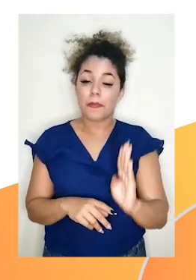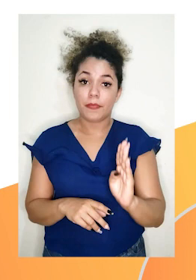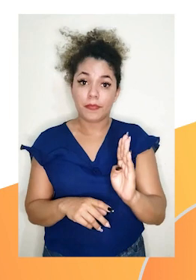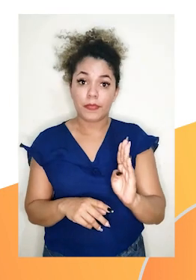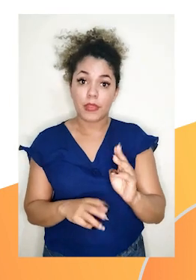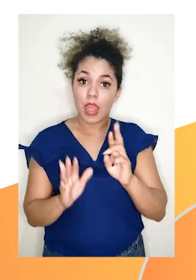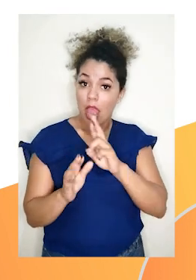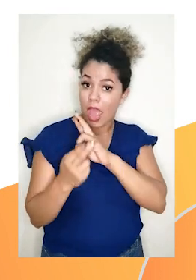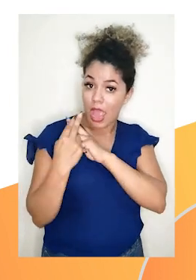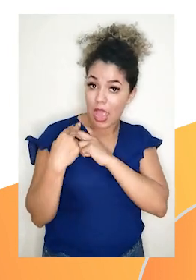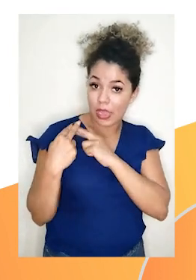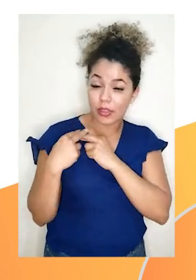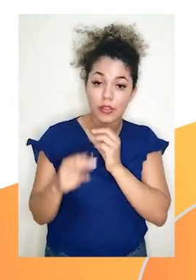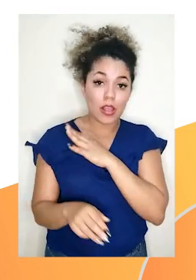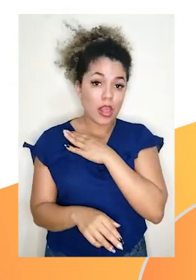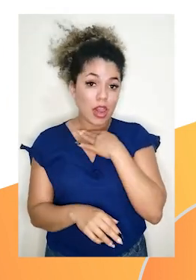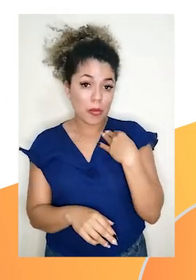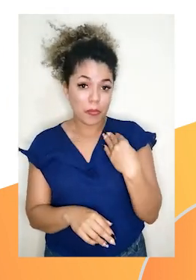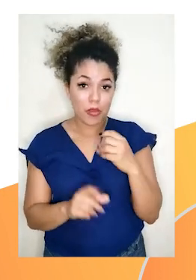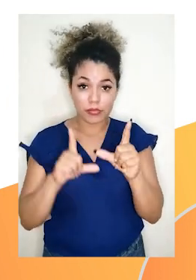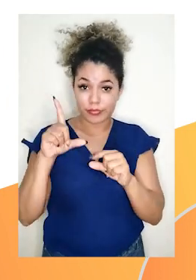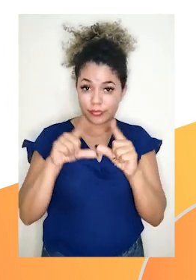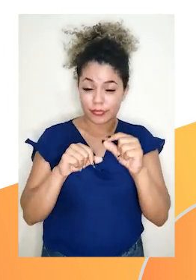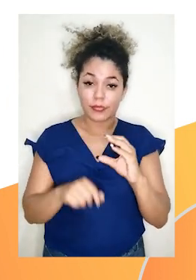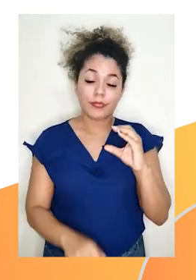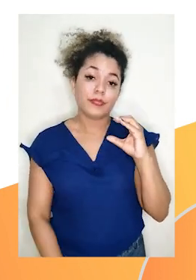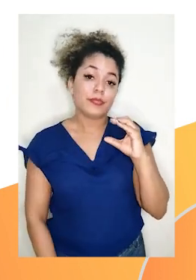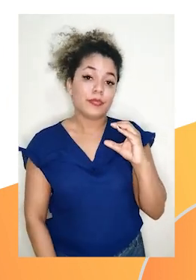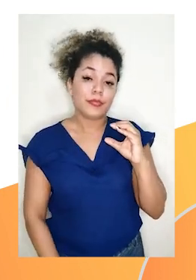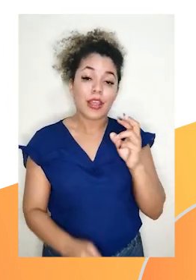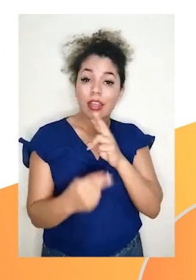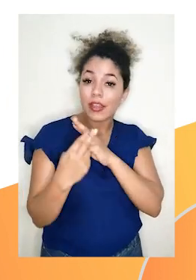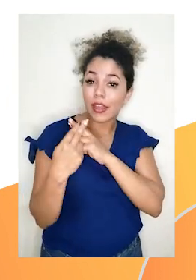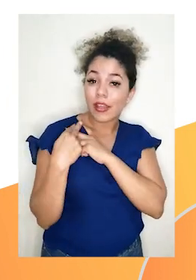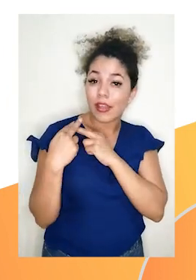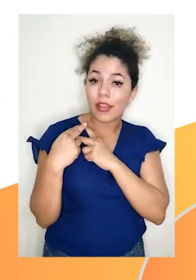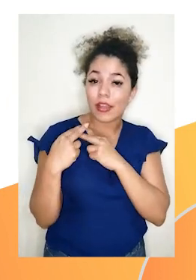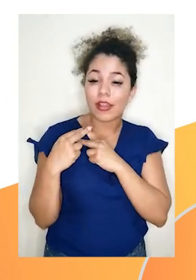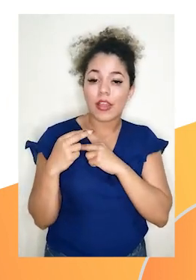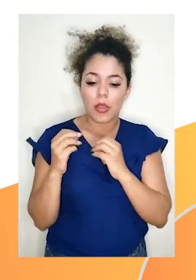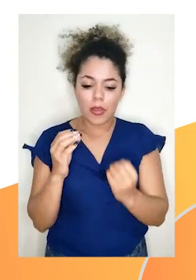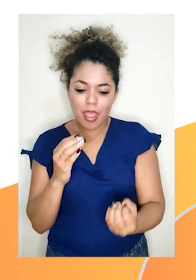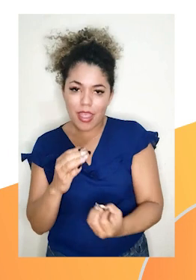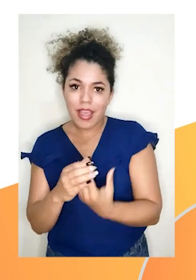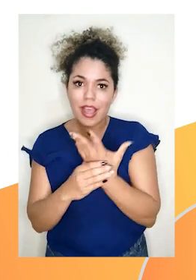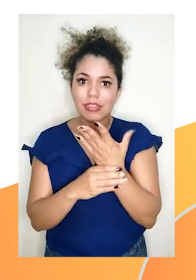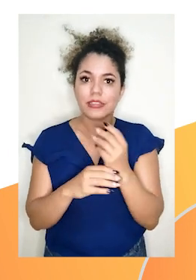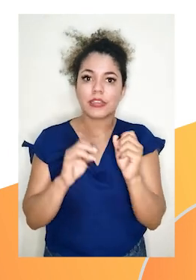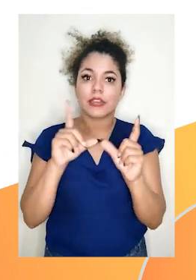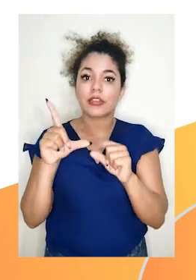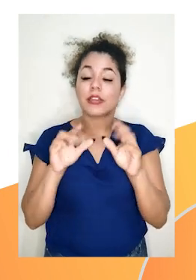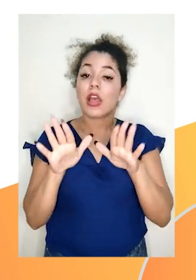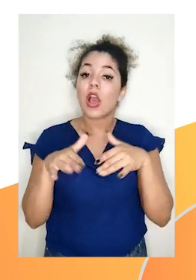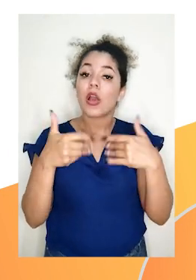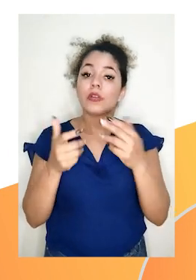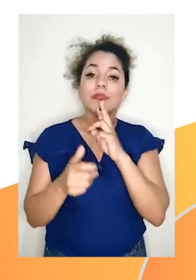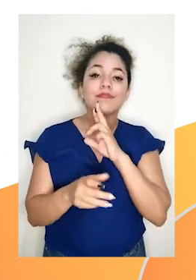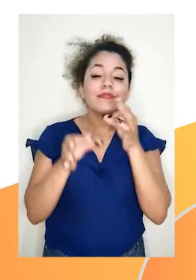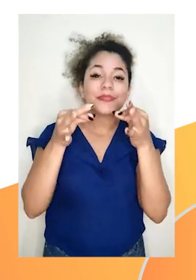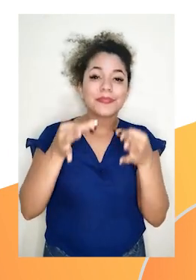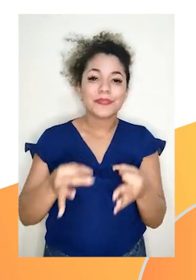São responsáveis pela morte de estrelas. C. São responsáveis pela formação das estrelas. Qual é a nossa resposta